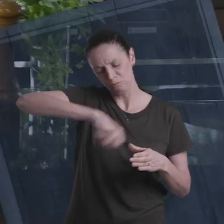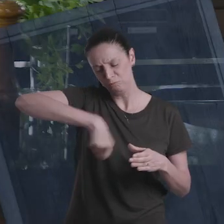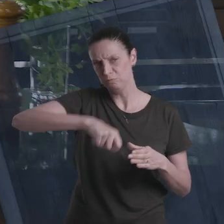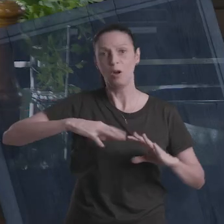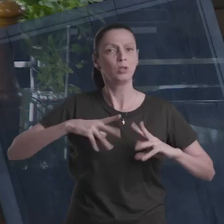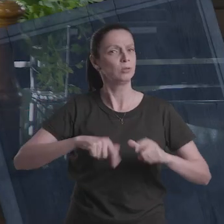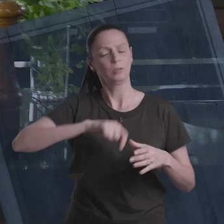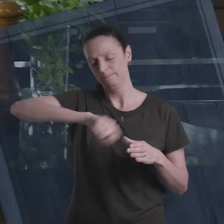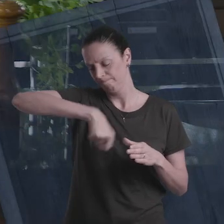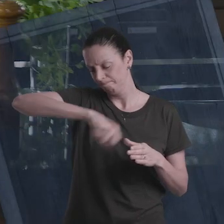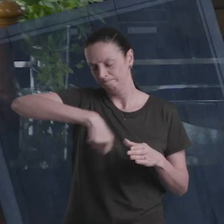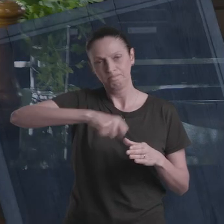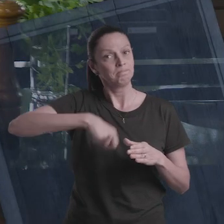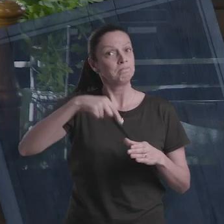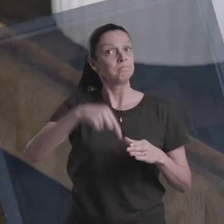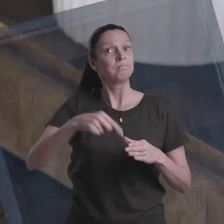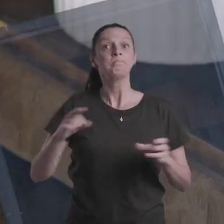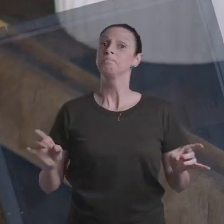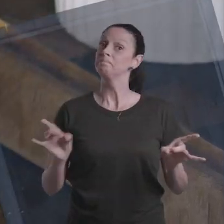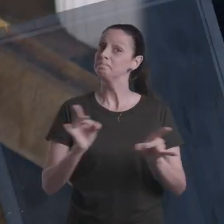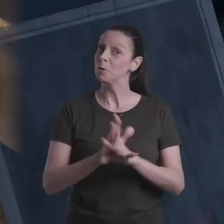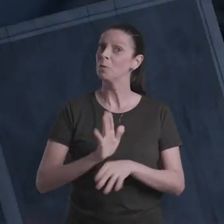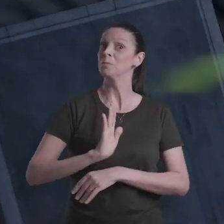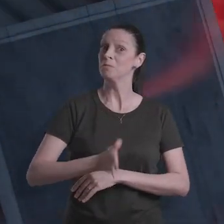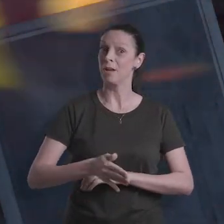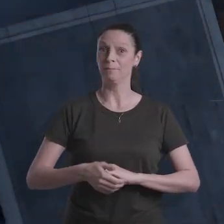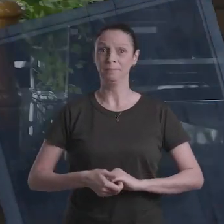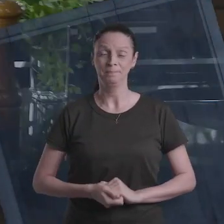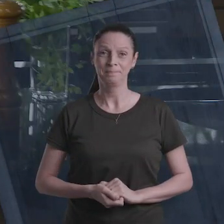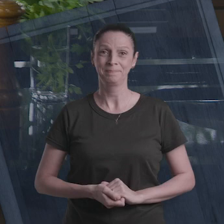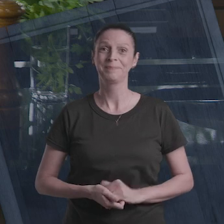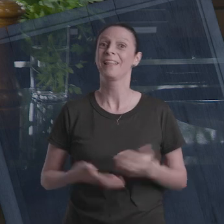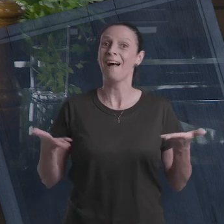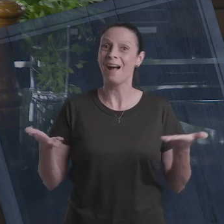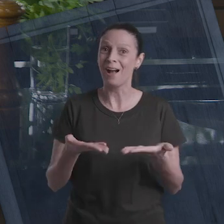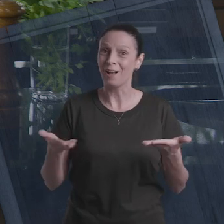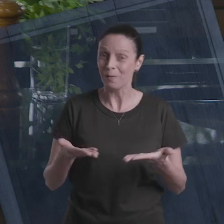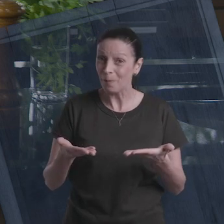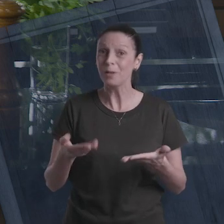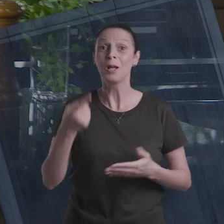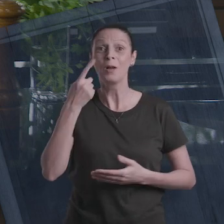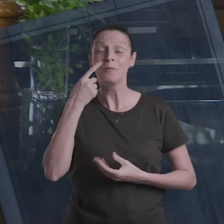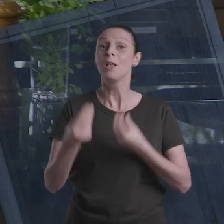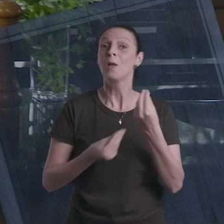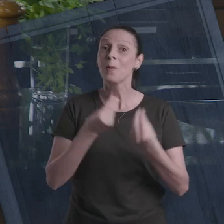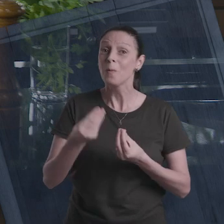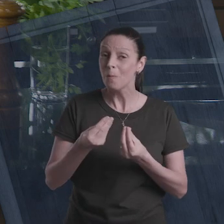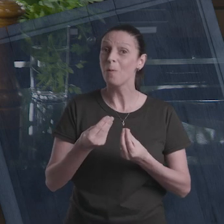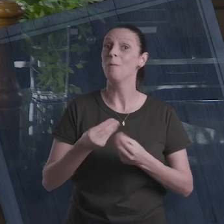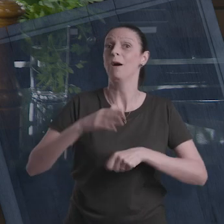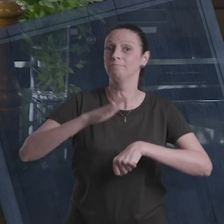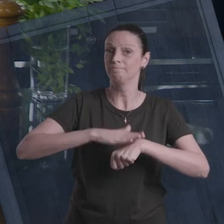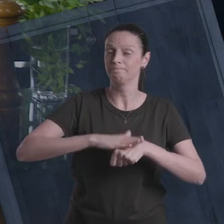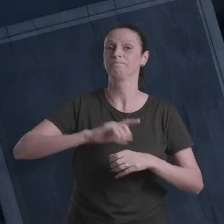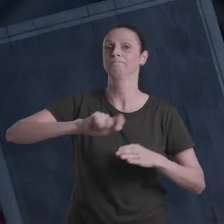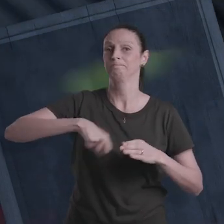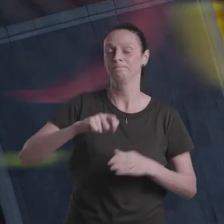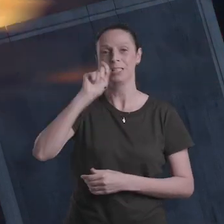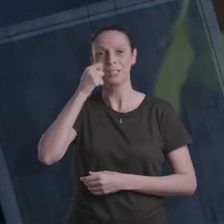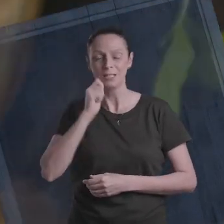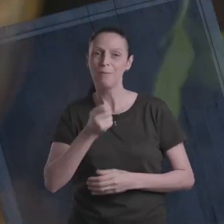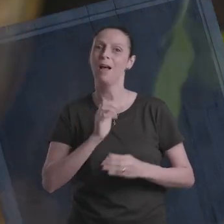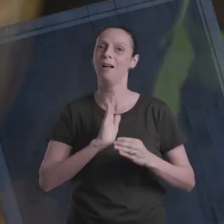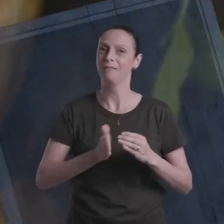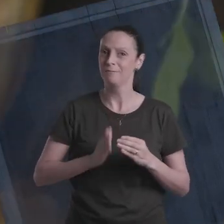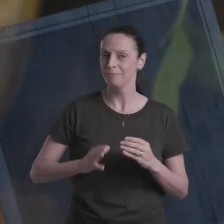misturar os ingredientes e já vai estar pronto o nosso recheio. Agora é hora de vermos os ingredientes para o quiche de cebola com